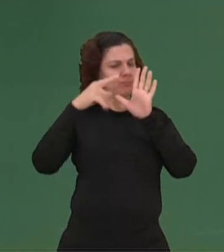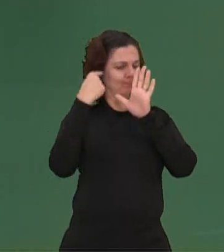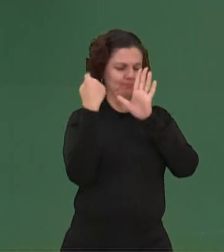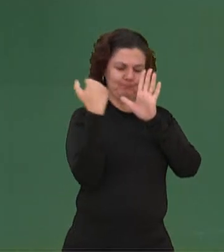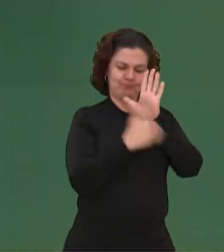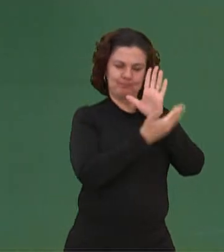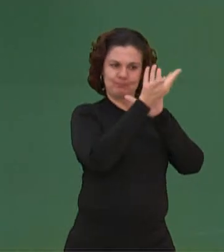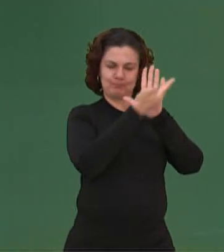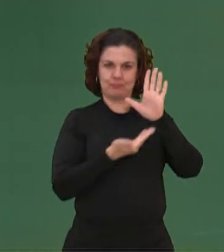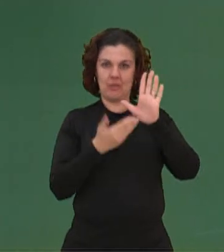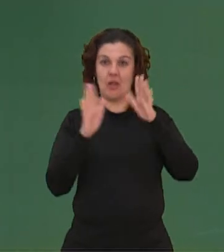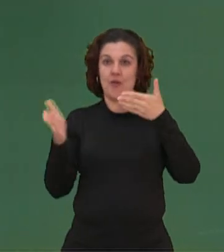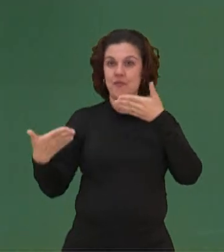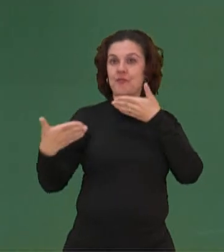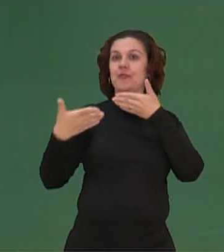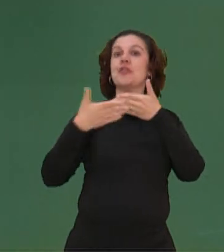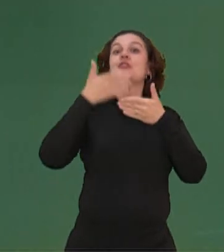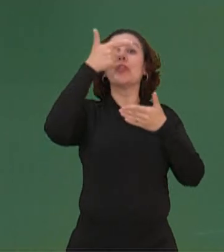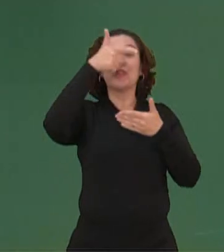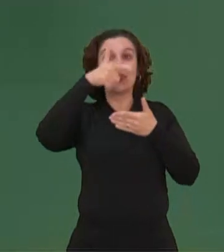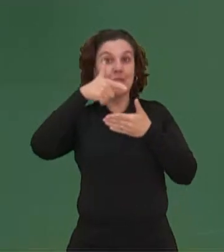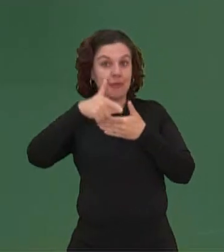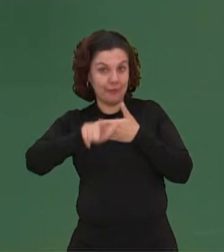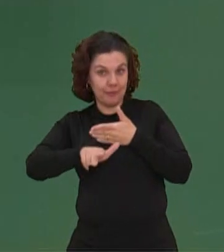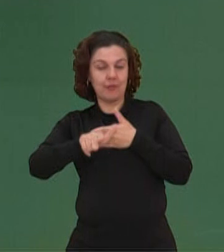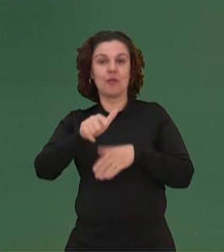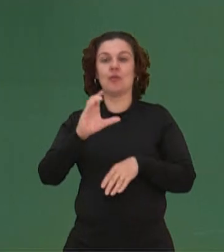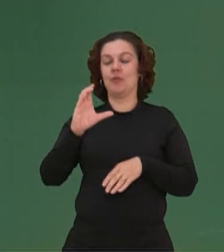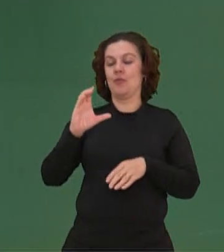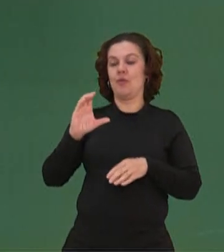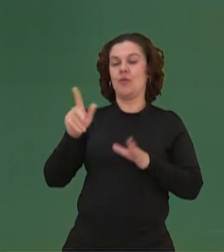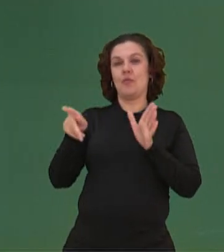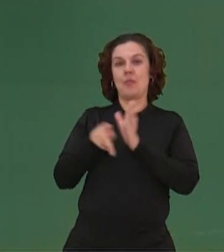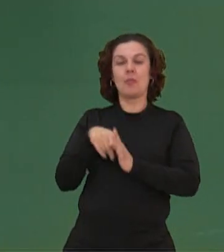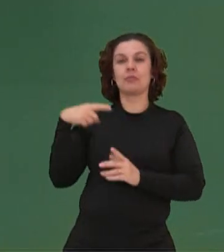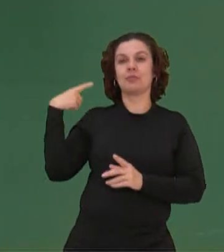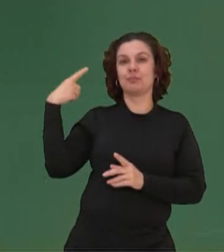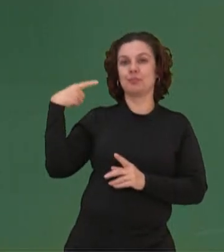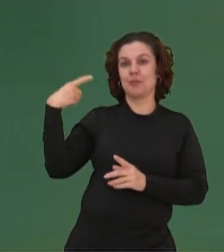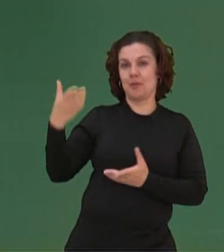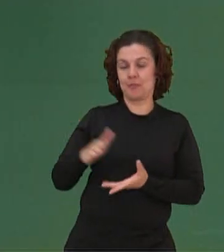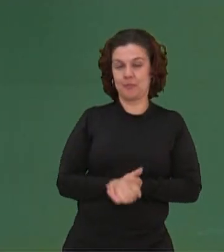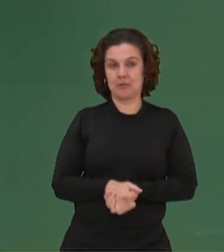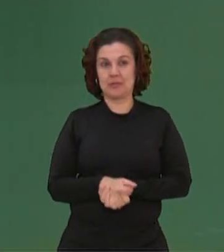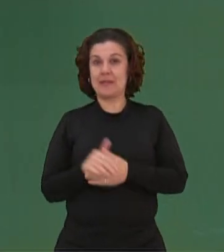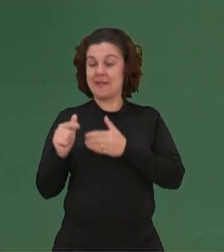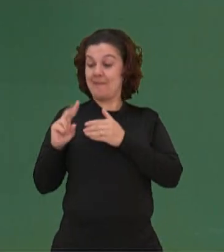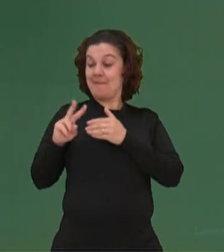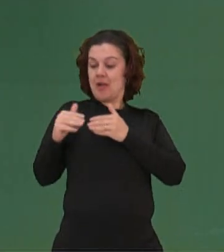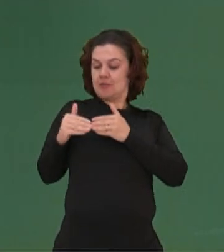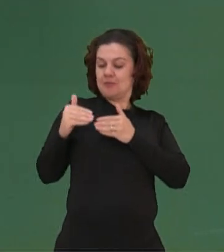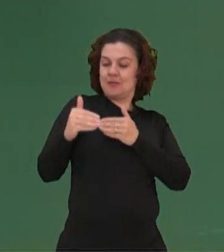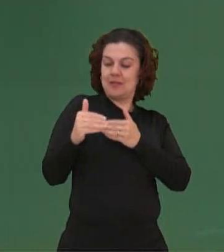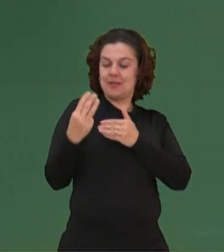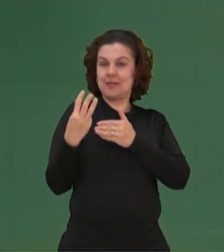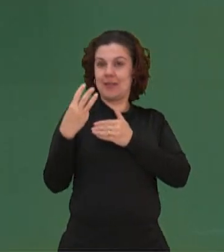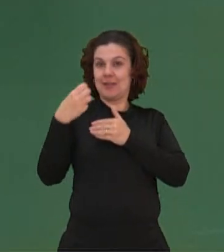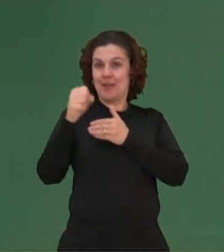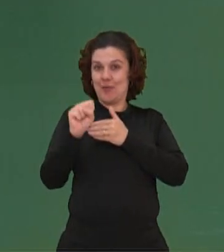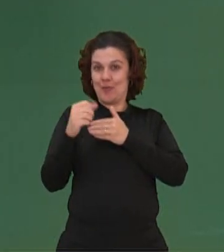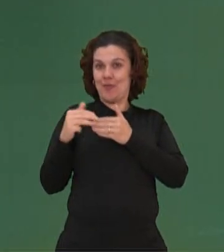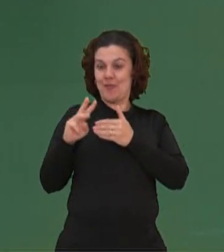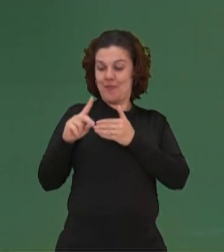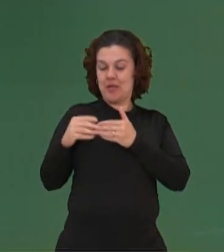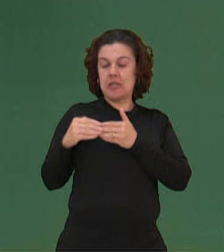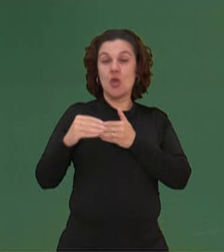mais, fechou o Congresso Nacional, já que na próxima eleição, que ocorreria no comecinho de 1938,